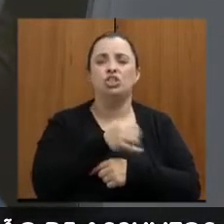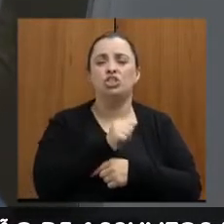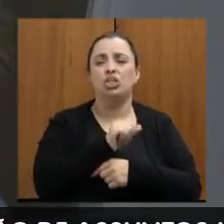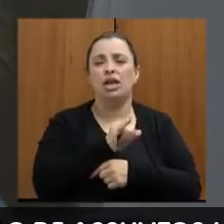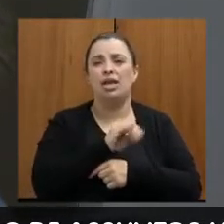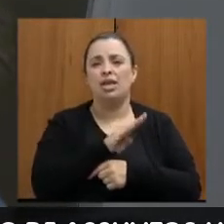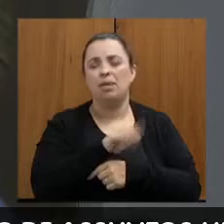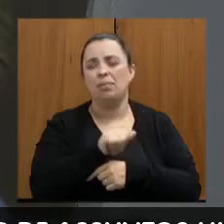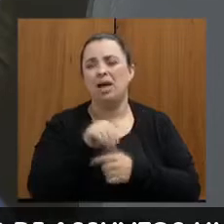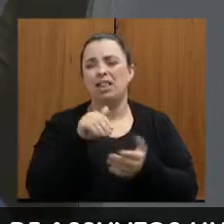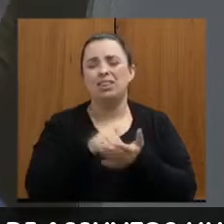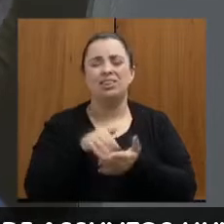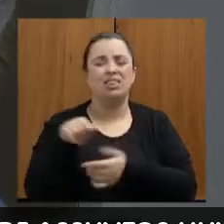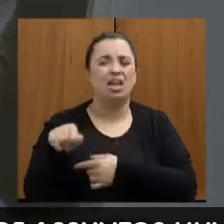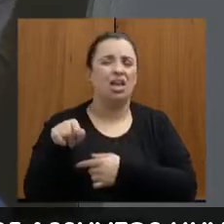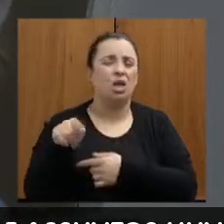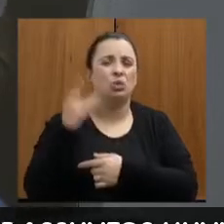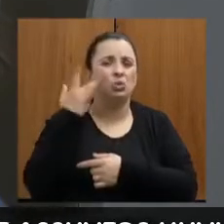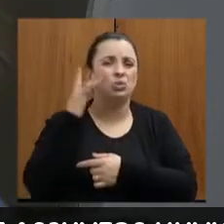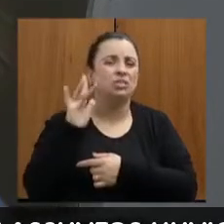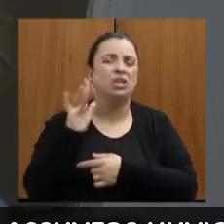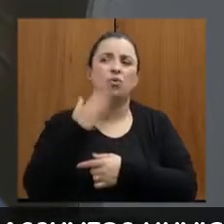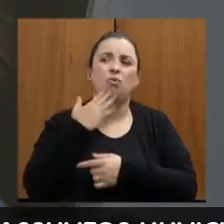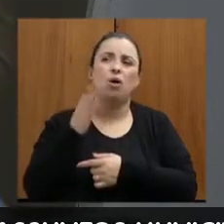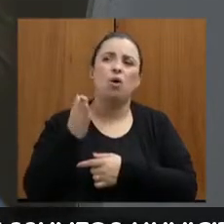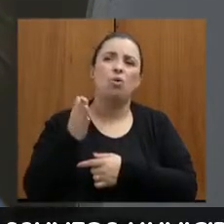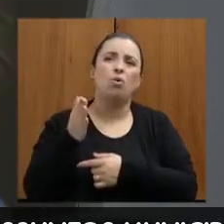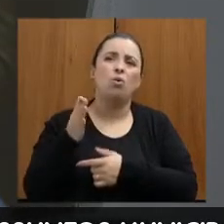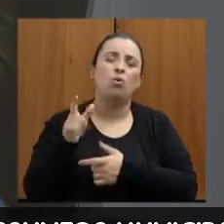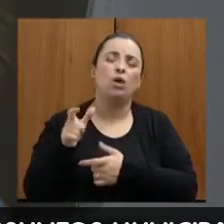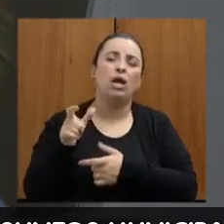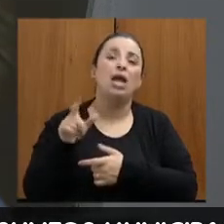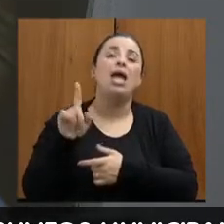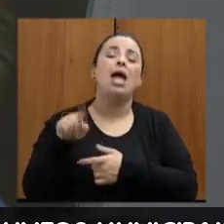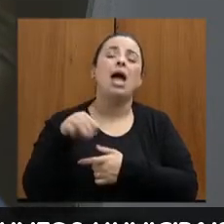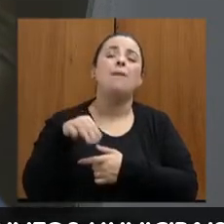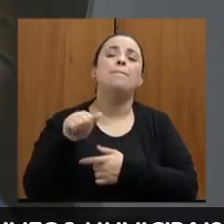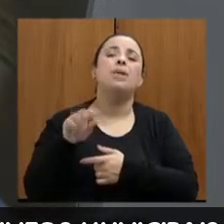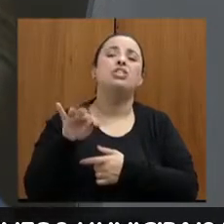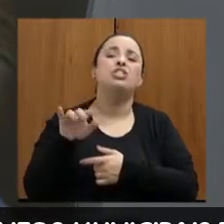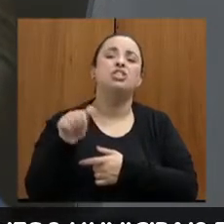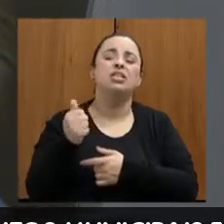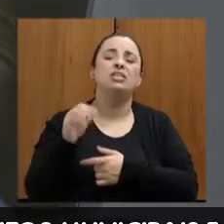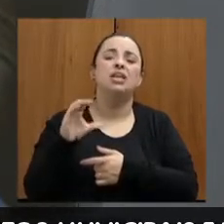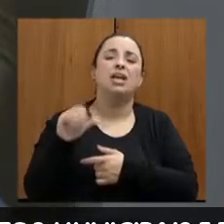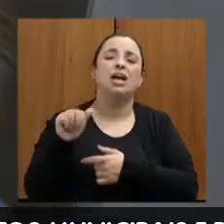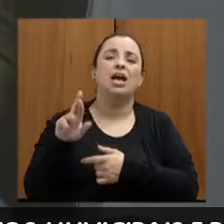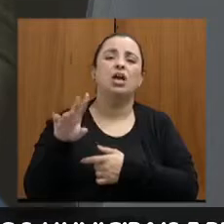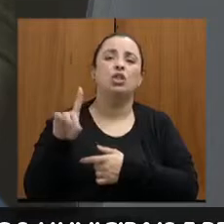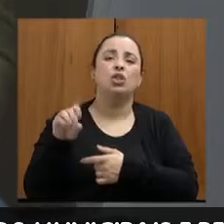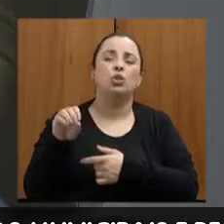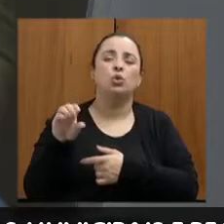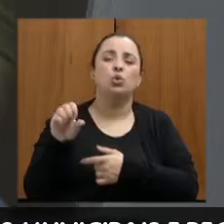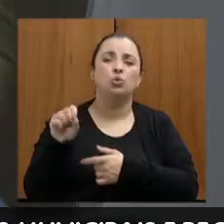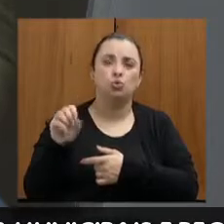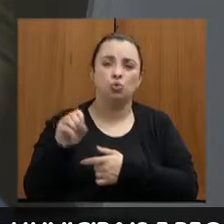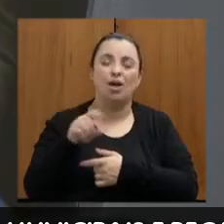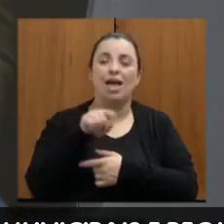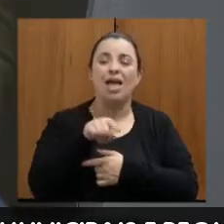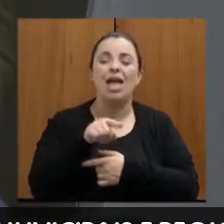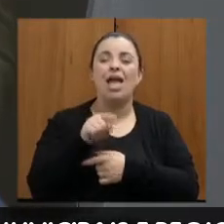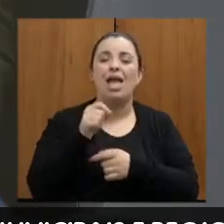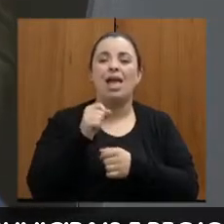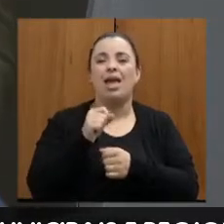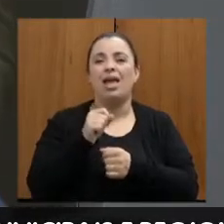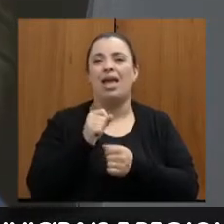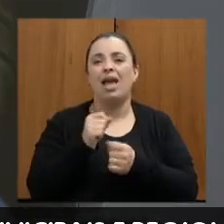até no lembra qual estrada que é Jaíba algum lugar latinhas Cardoso é essa 401 é isso pessoal falar tá mas